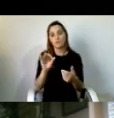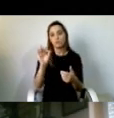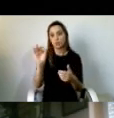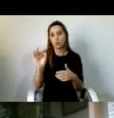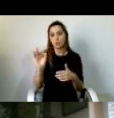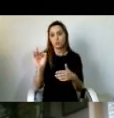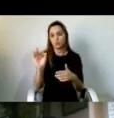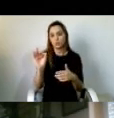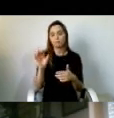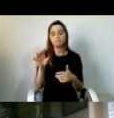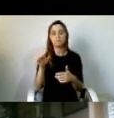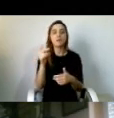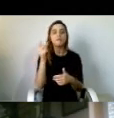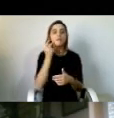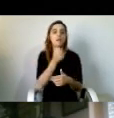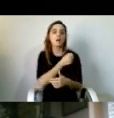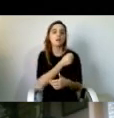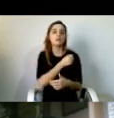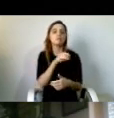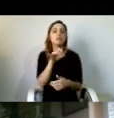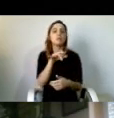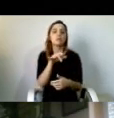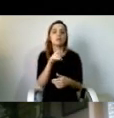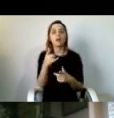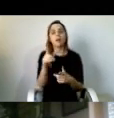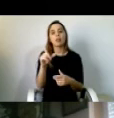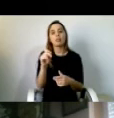lares residenciais ou residências autónomas.